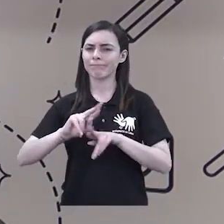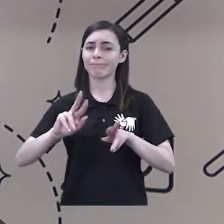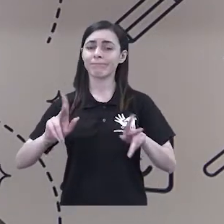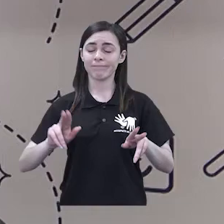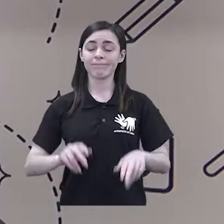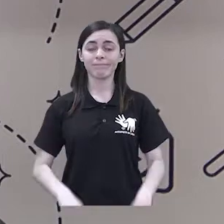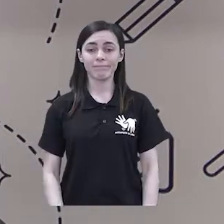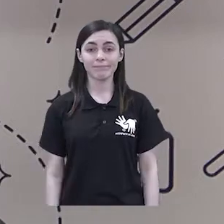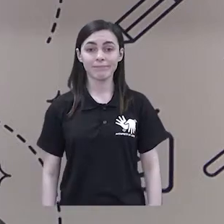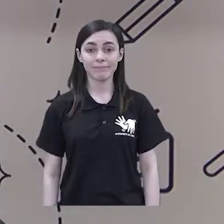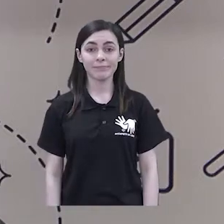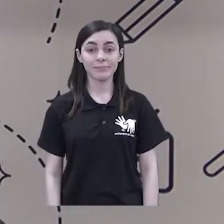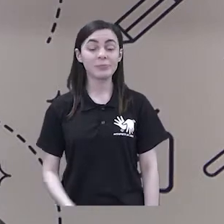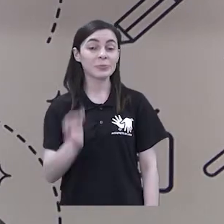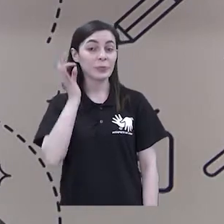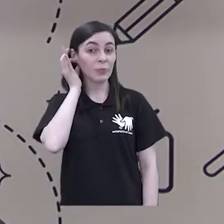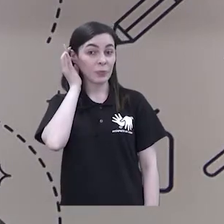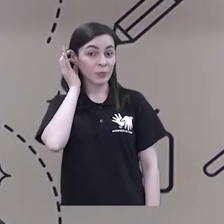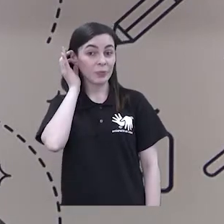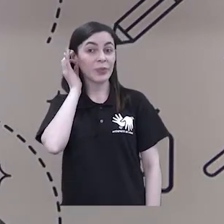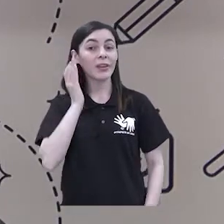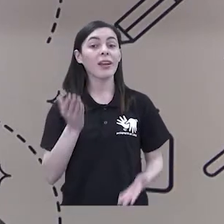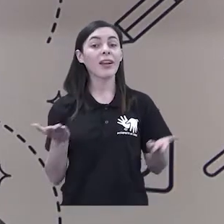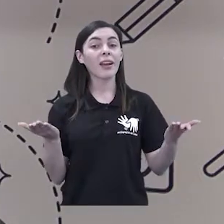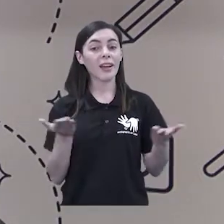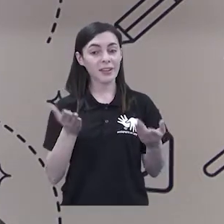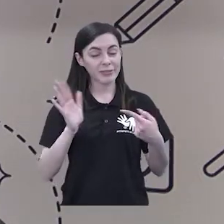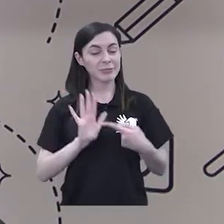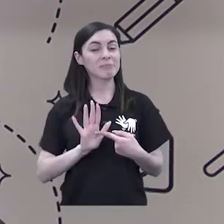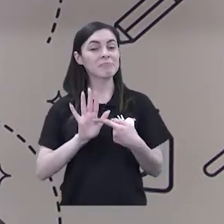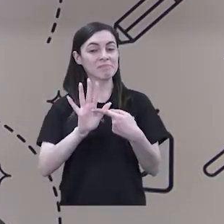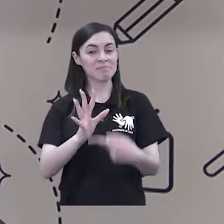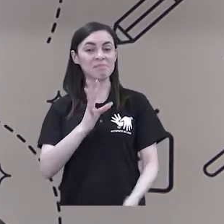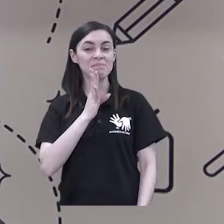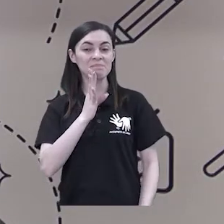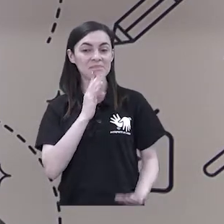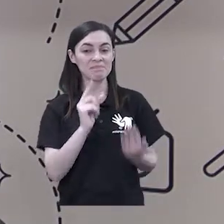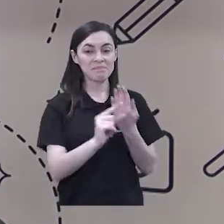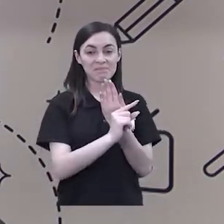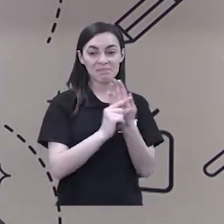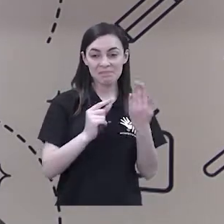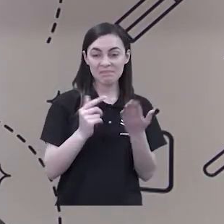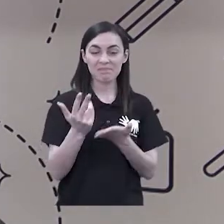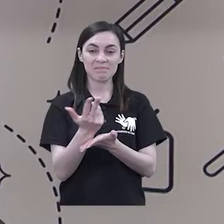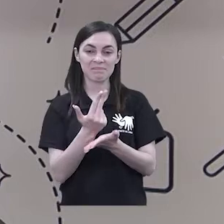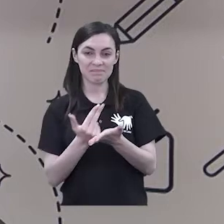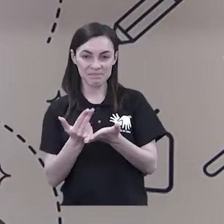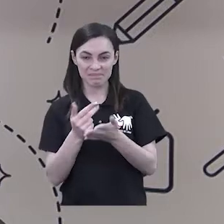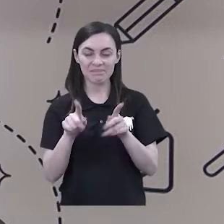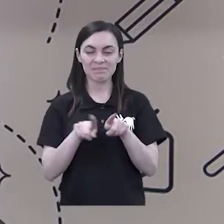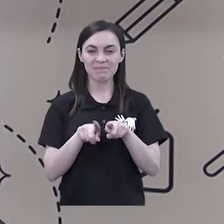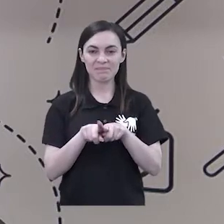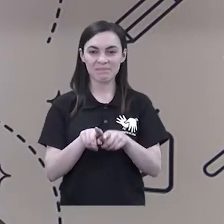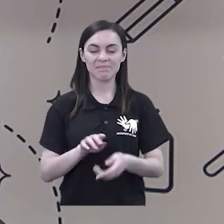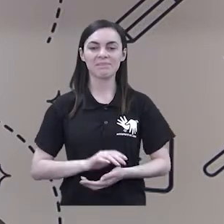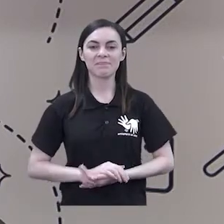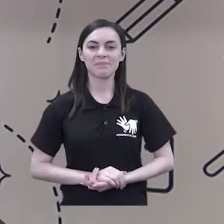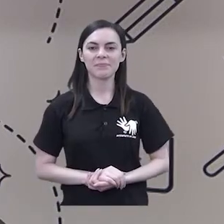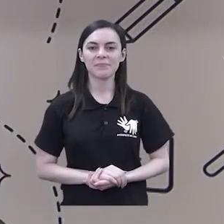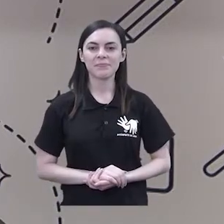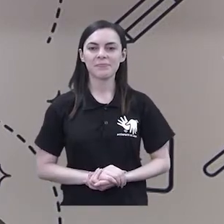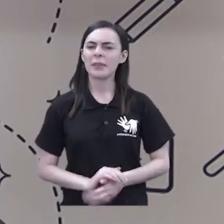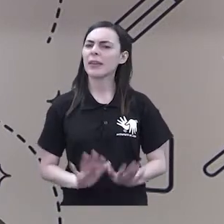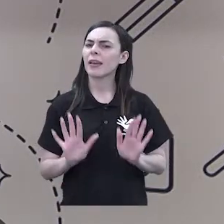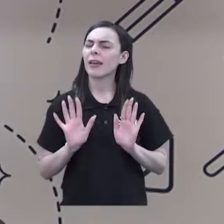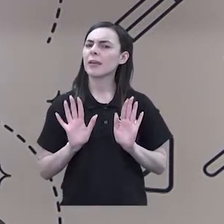premiações. Ótimo, agora já estamos devidamente apresentados. Muito bem. Só